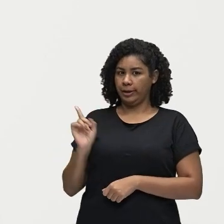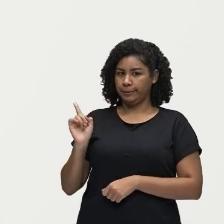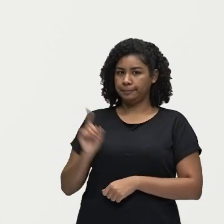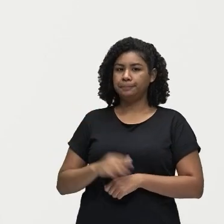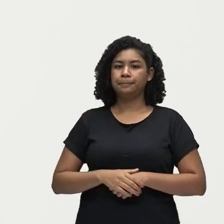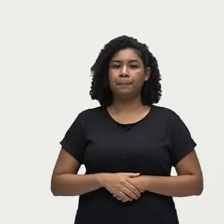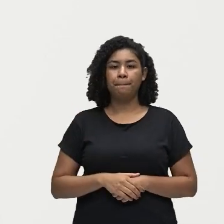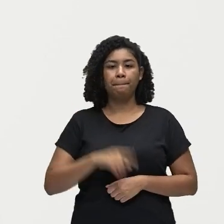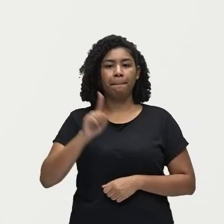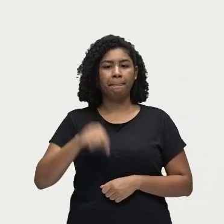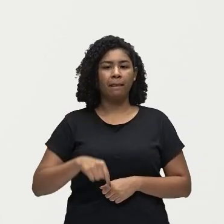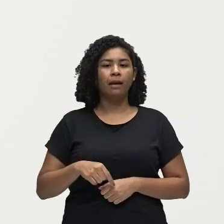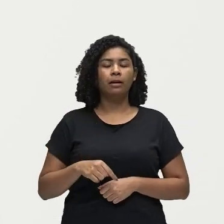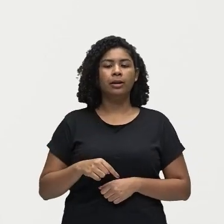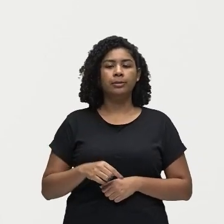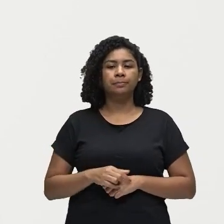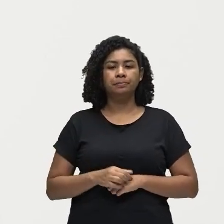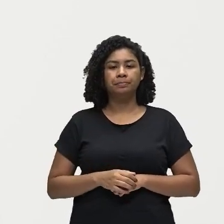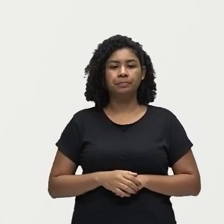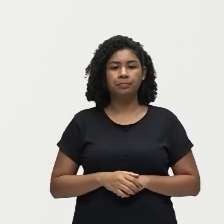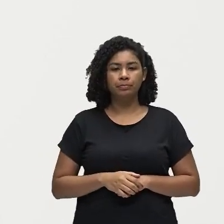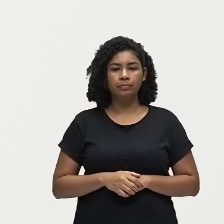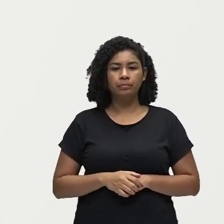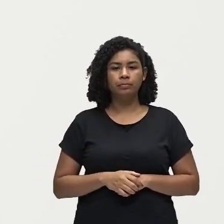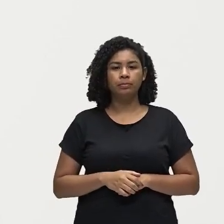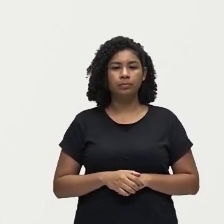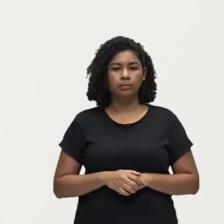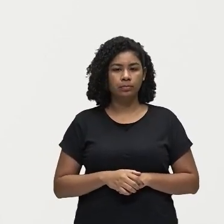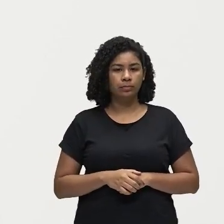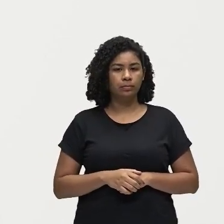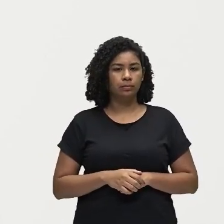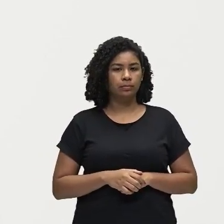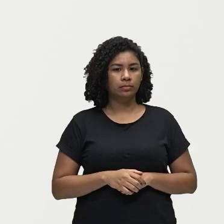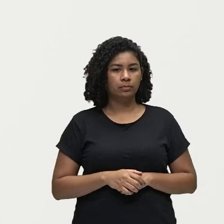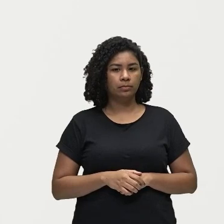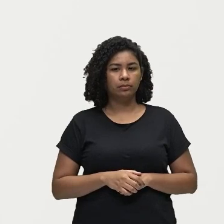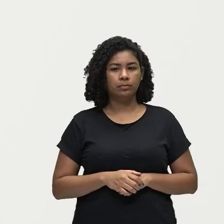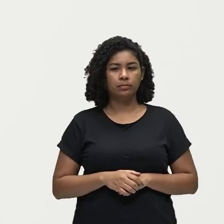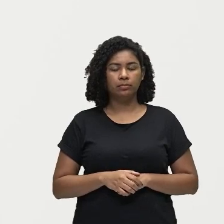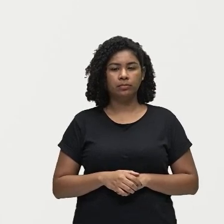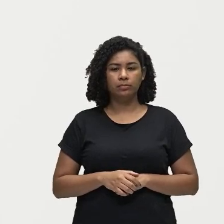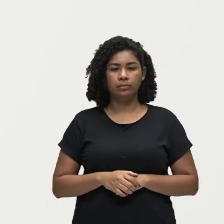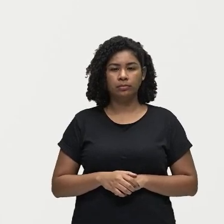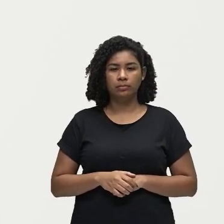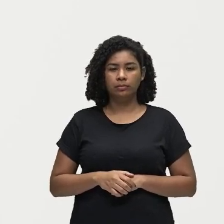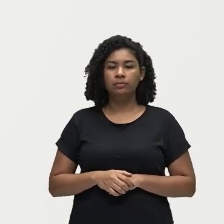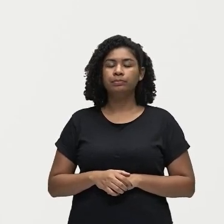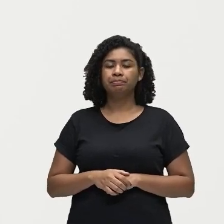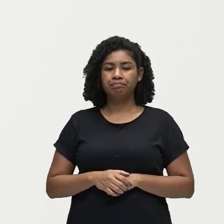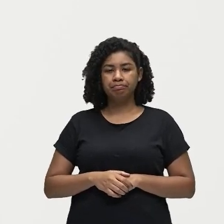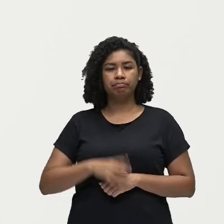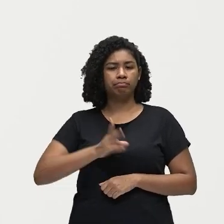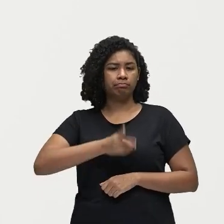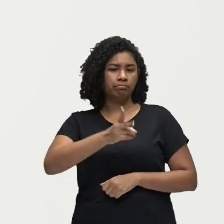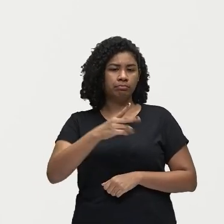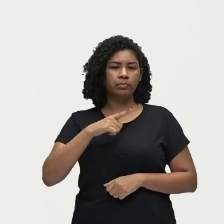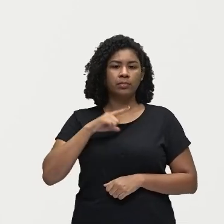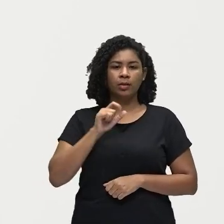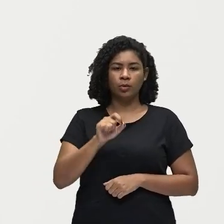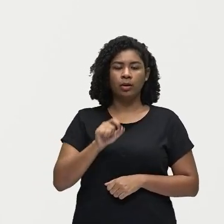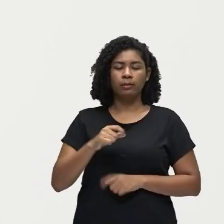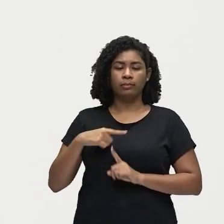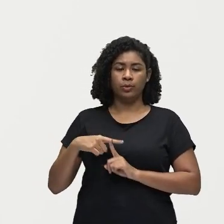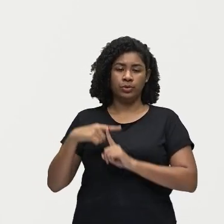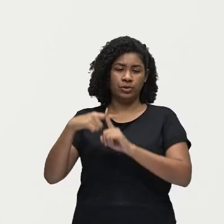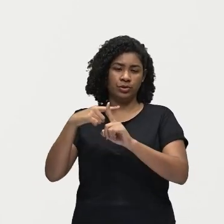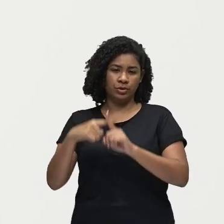São aquelas em que os dois ou pelo menos um dos organismos envolvidos é